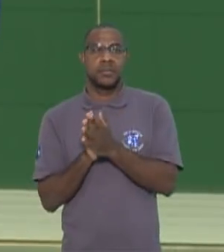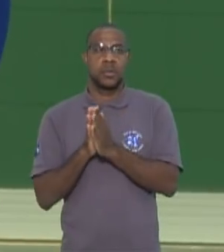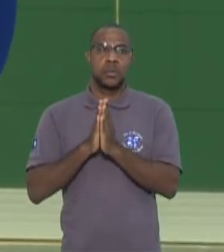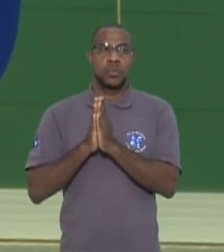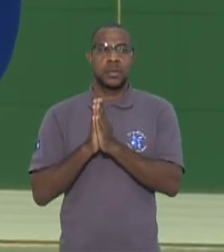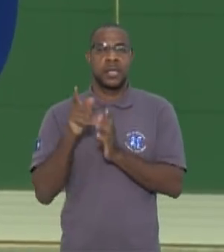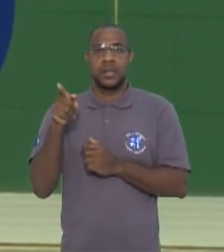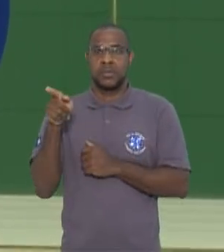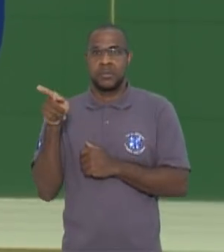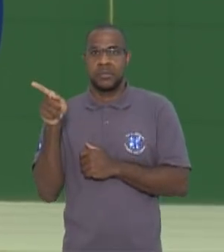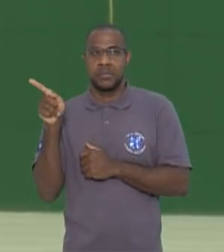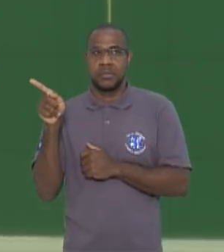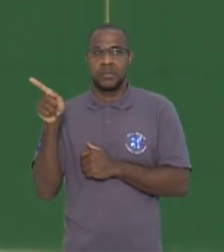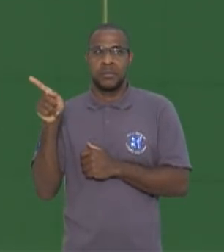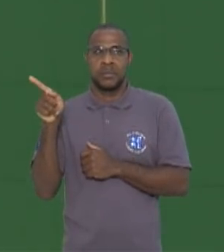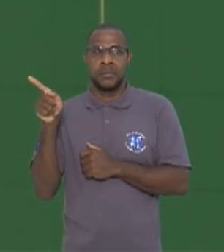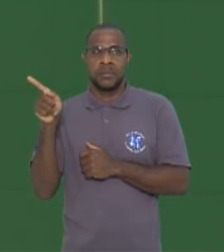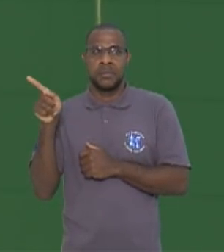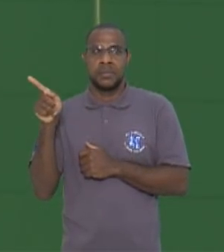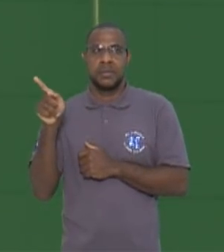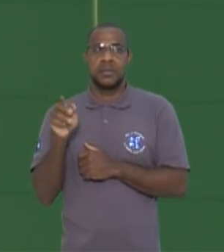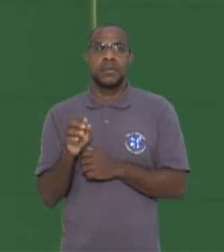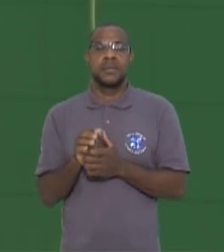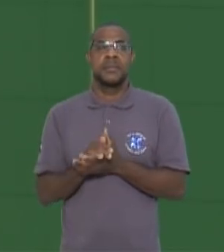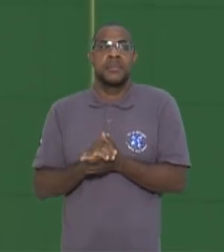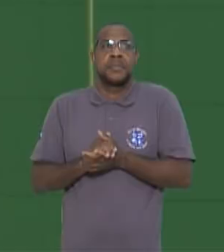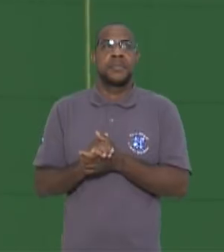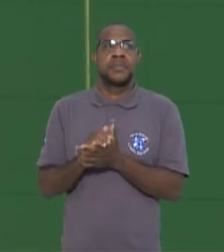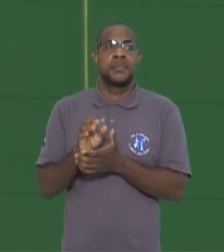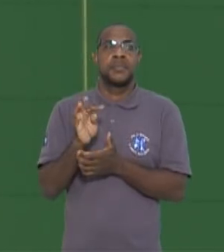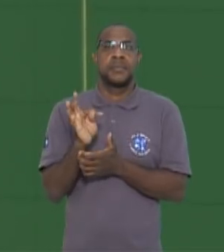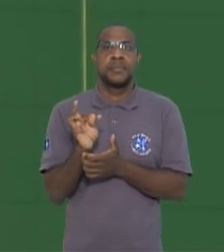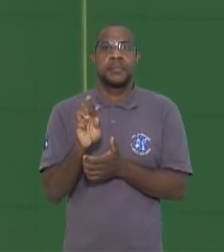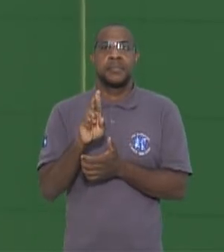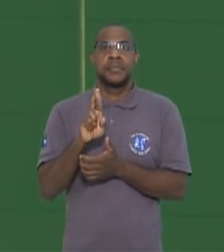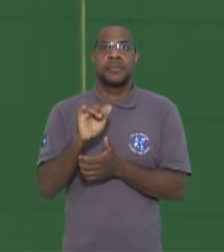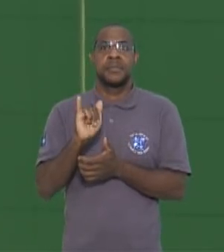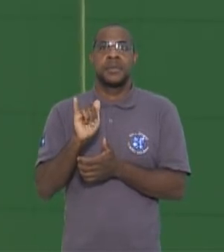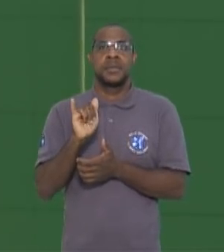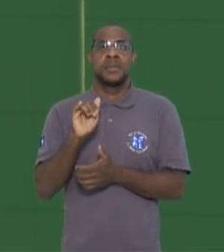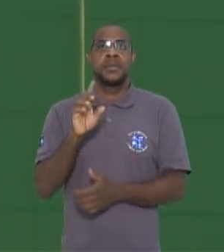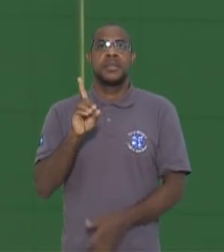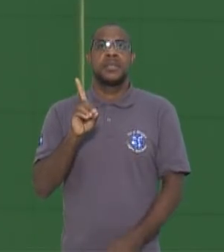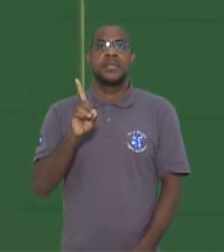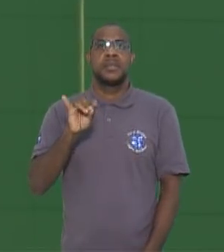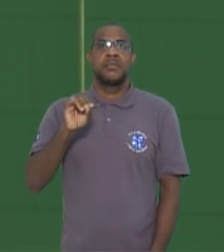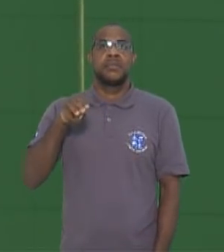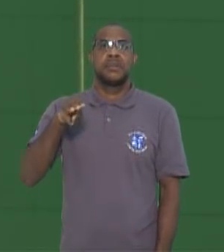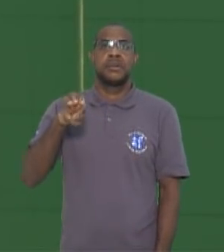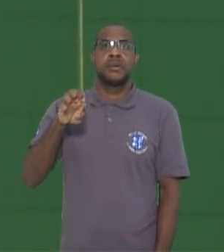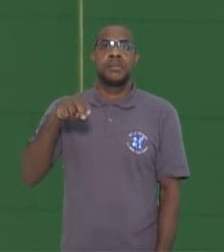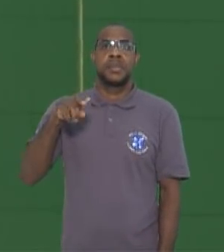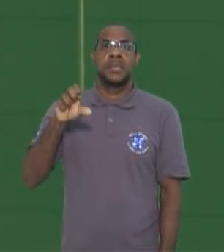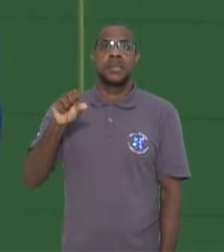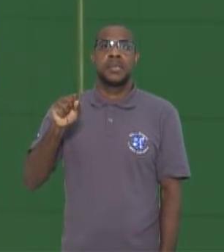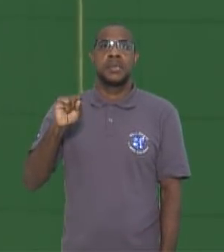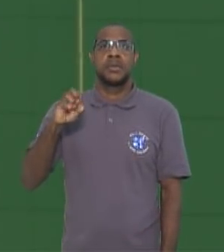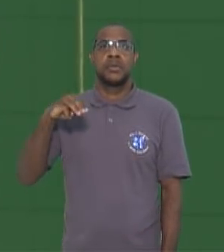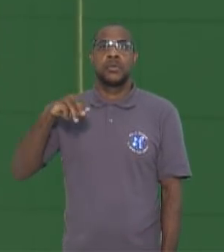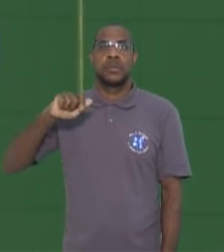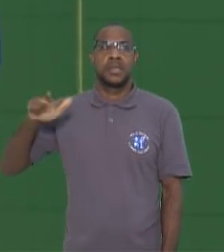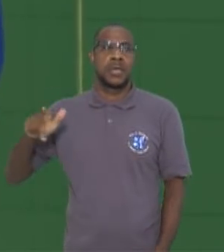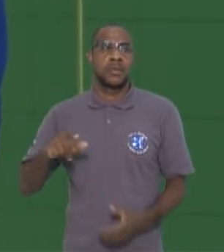no caso, ele é um tridimensional. Tridimensional é aquele que eu consigo, por exemplo, andar em torno